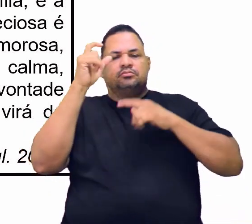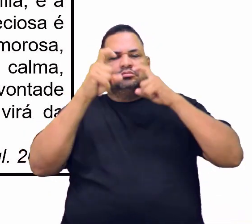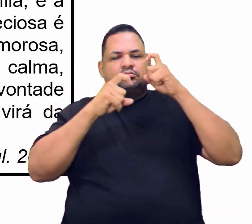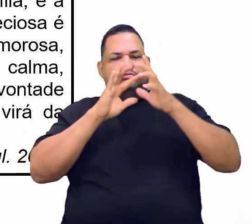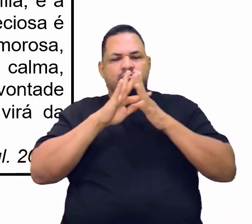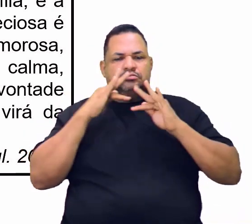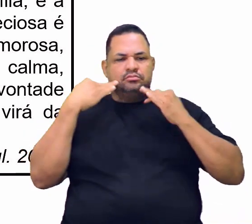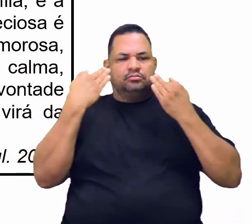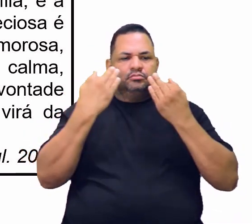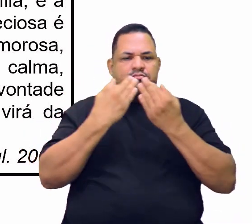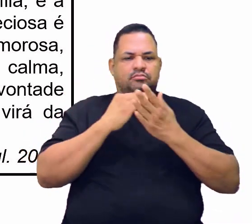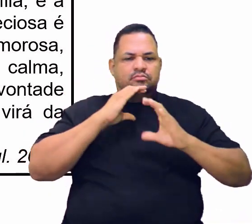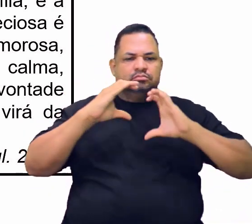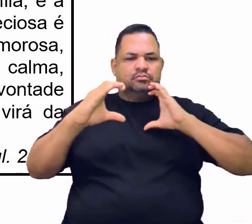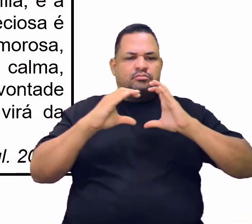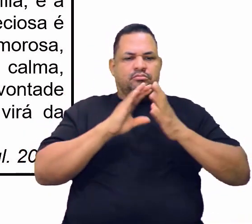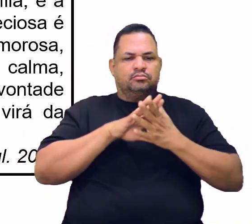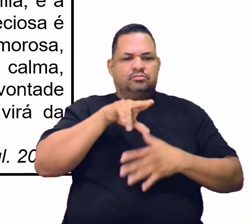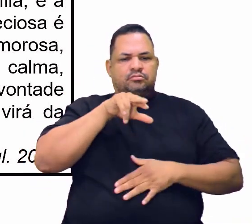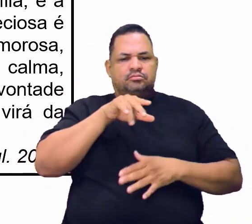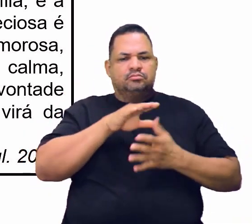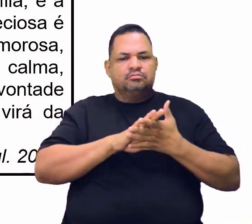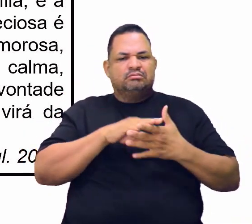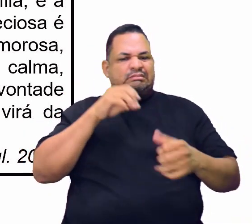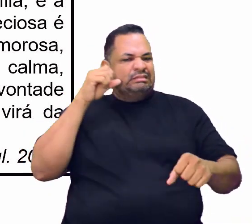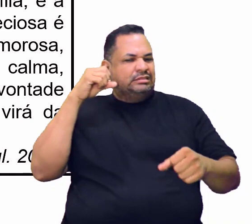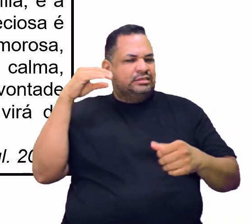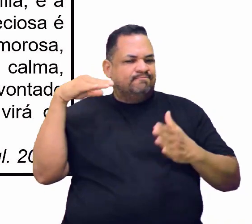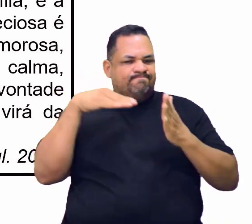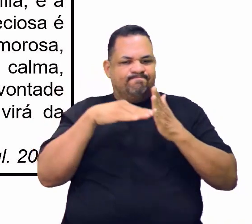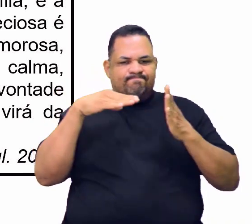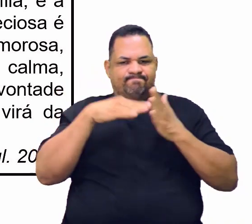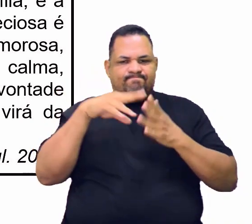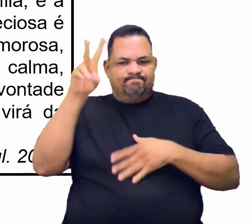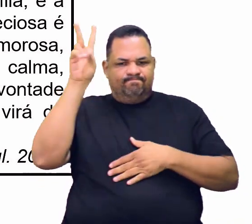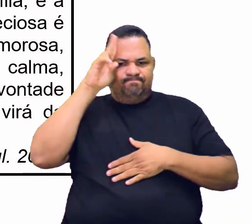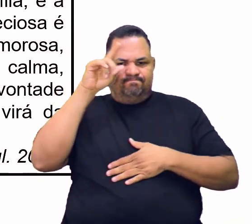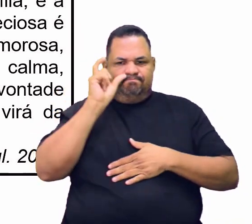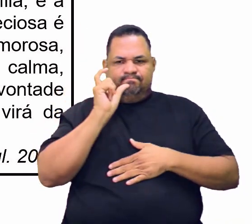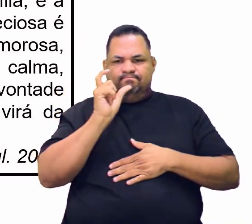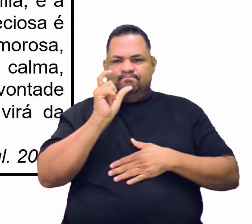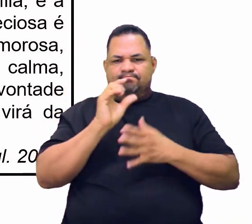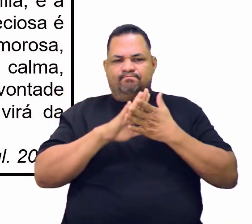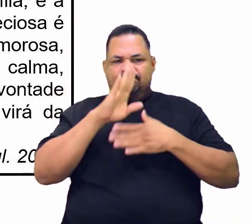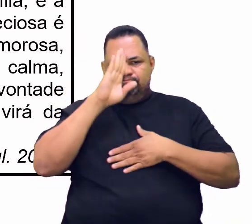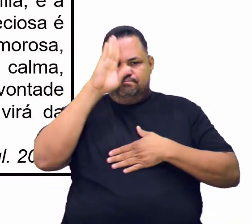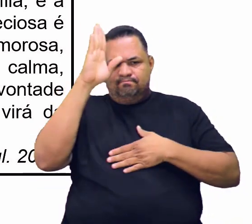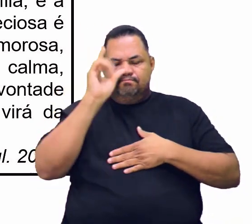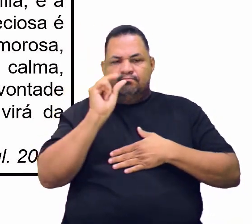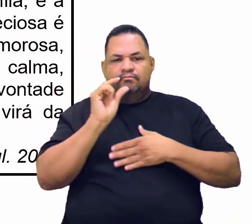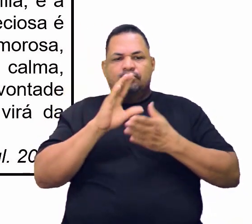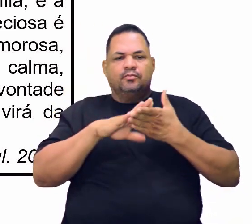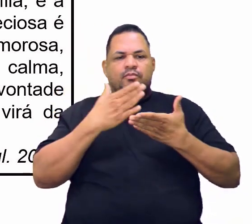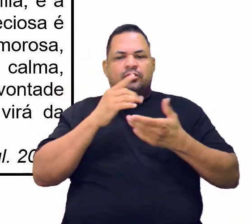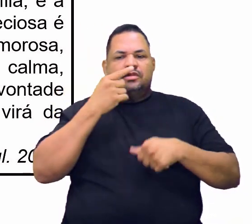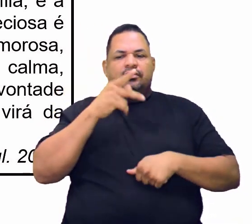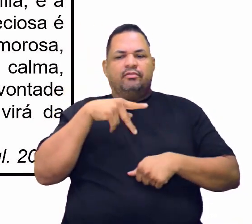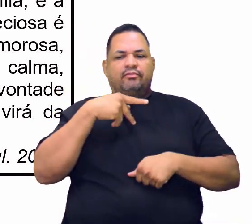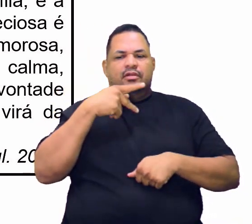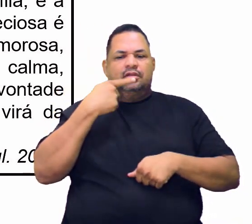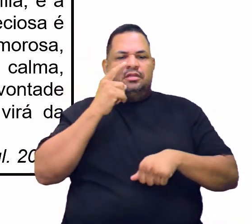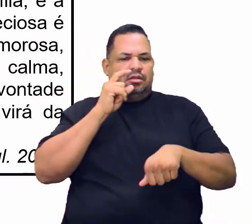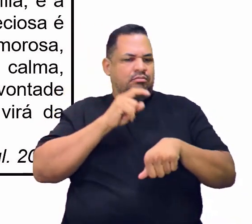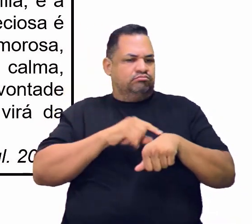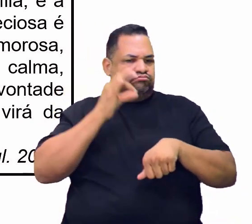com a família e a comunicação entre os irmãos trava. Lembre-se, palavra preciosa é palavra dita na hora